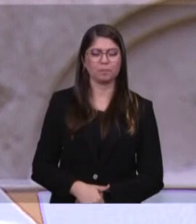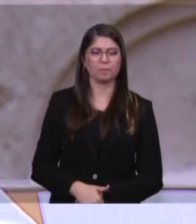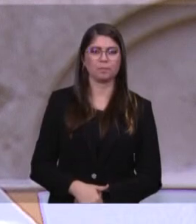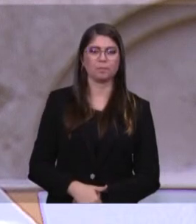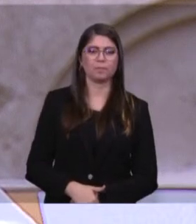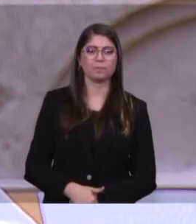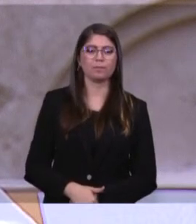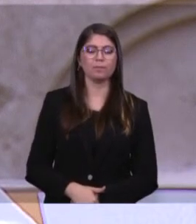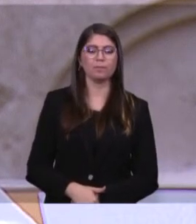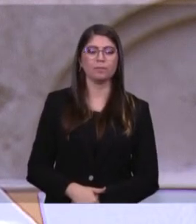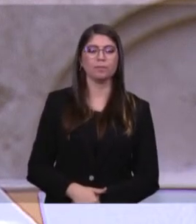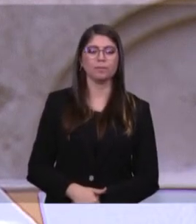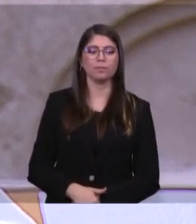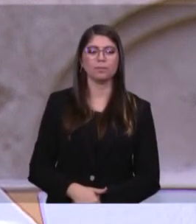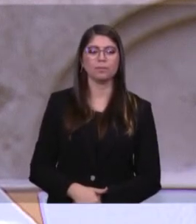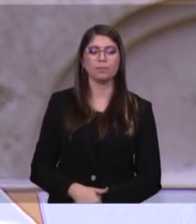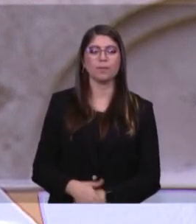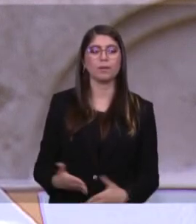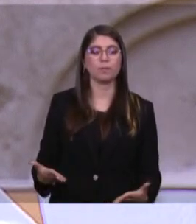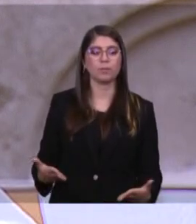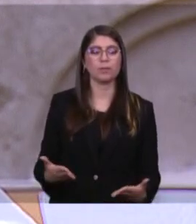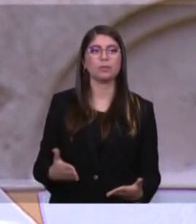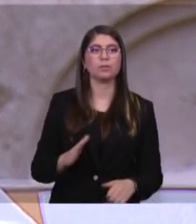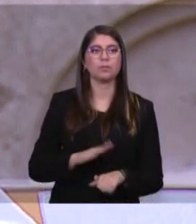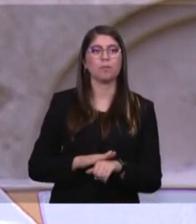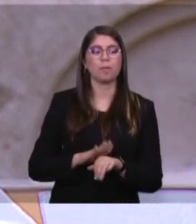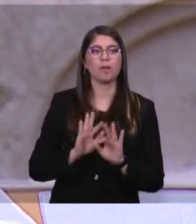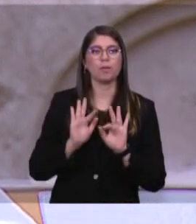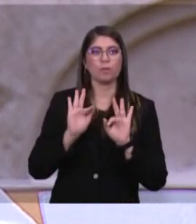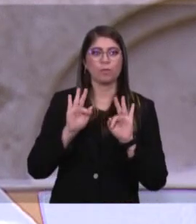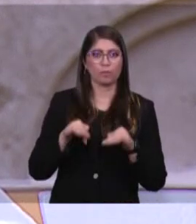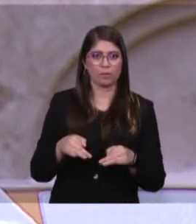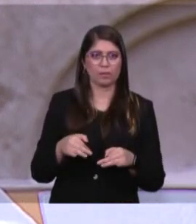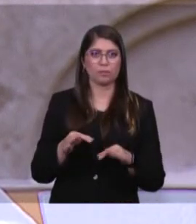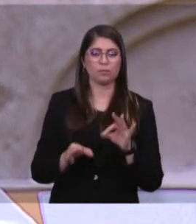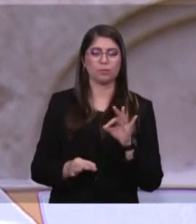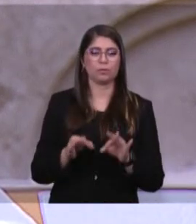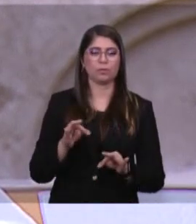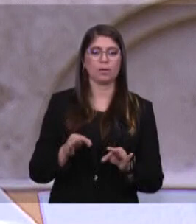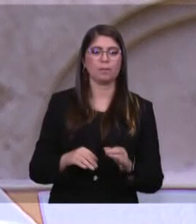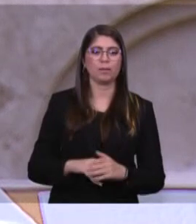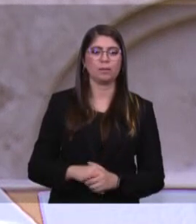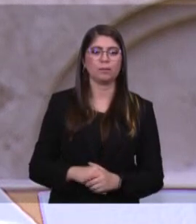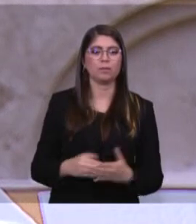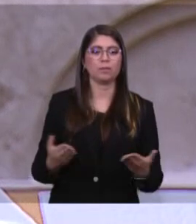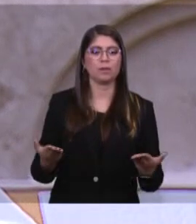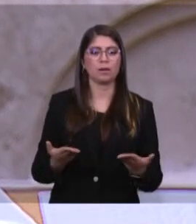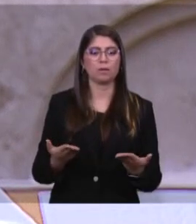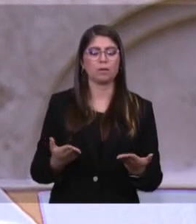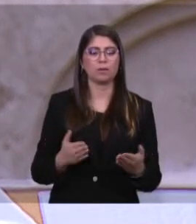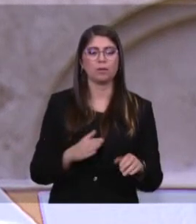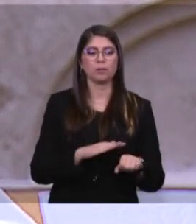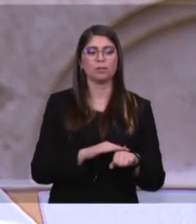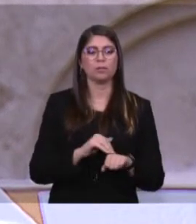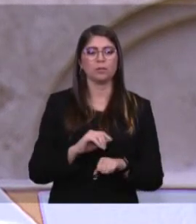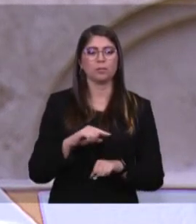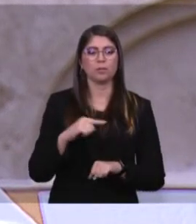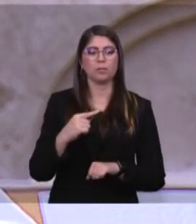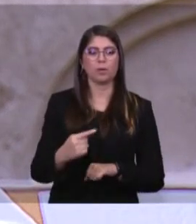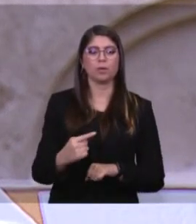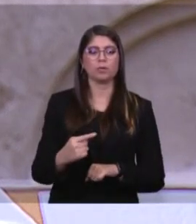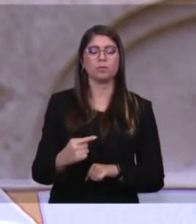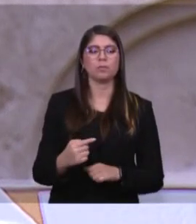Excelência. E, portanto, declaro encerrado esse julgamento e já apregou na sequência, para fins